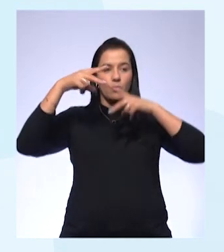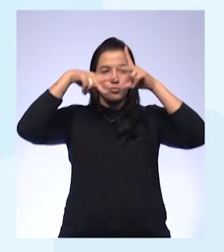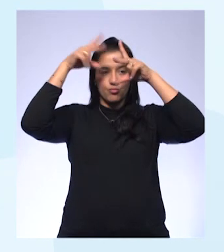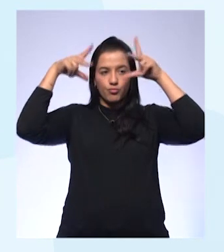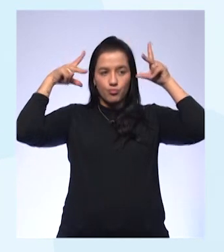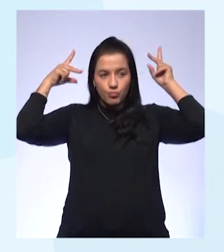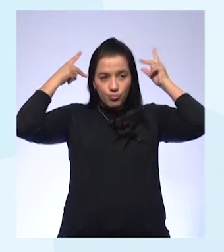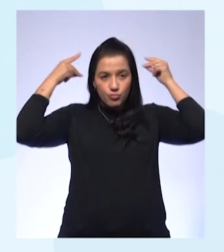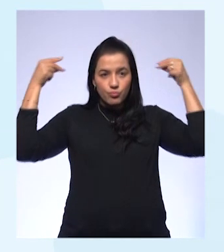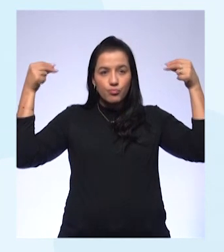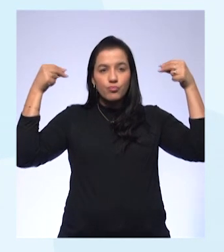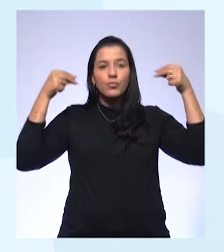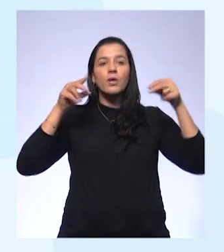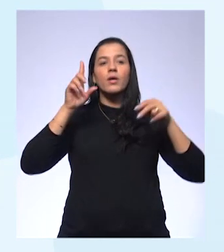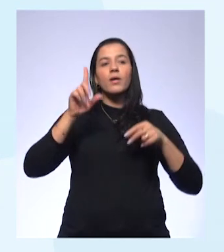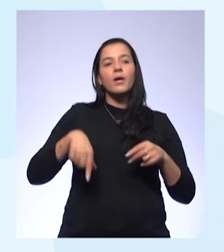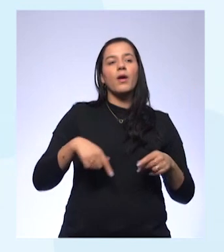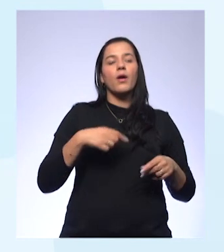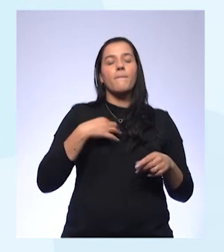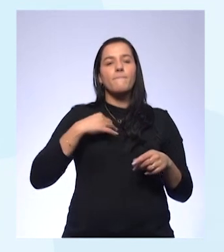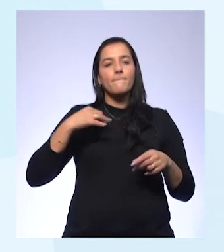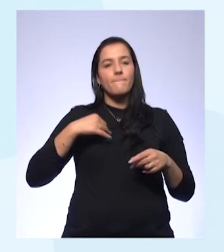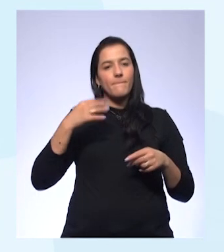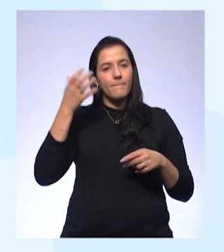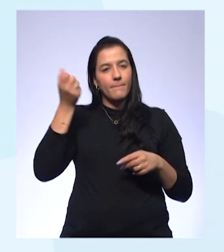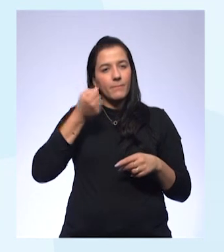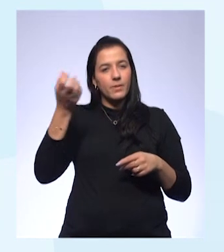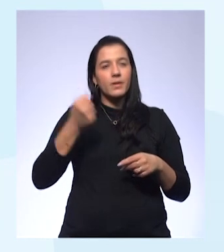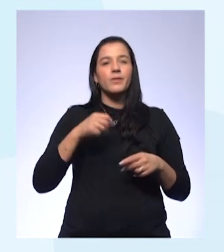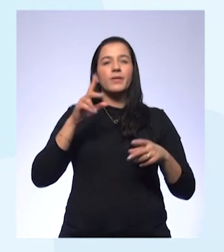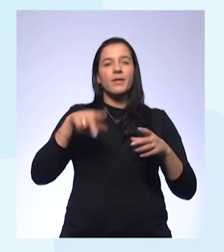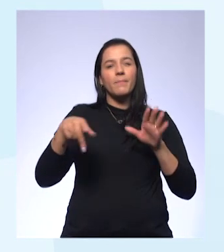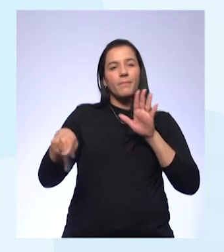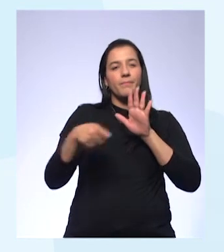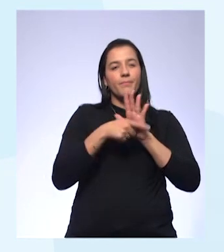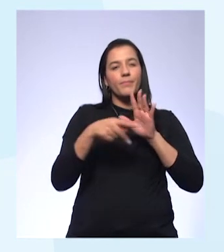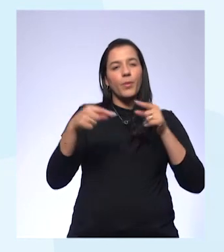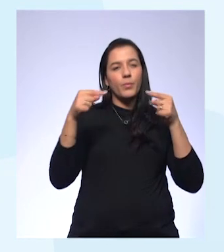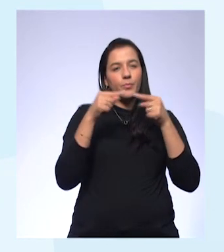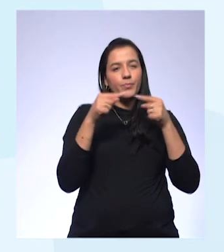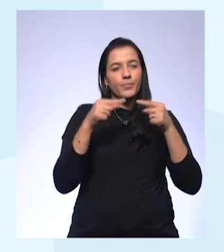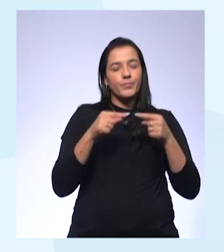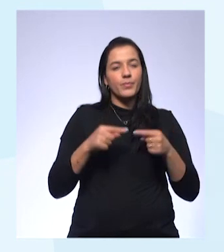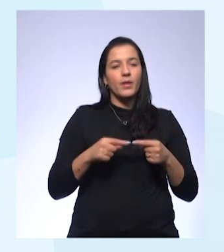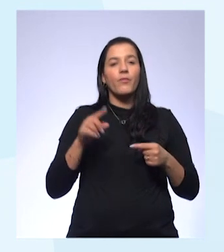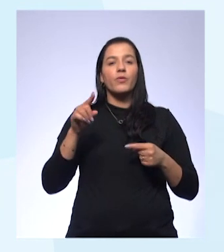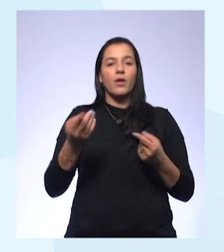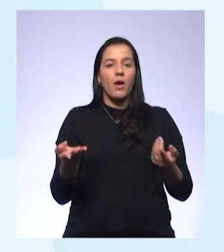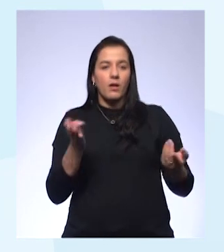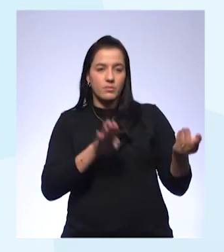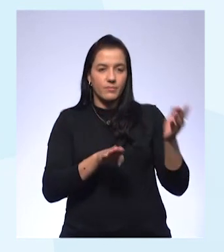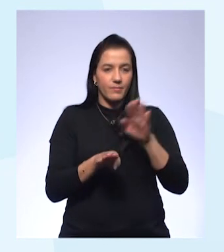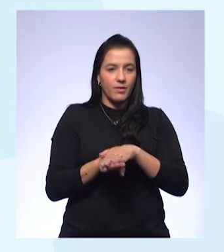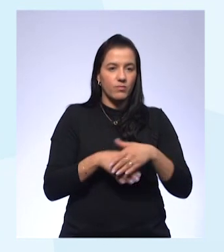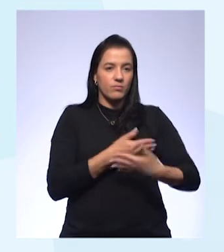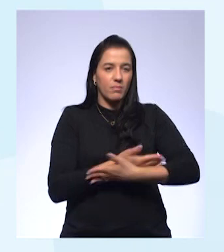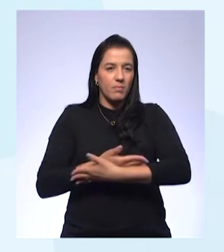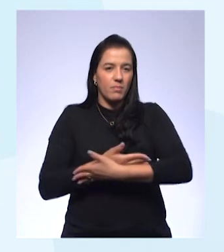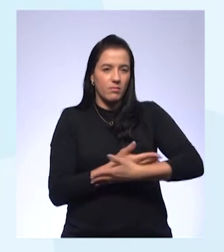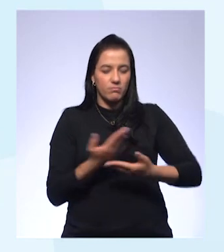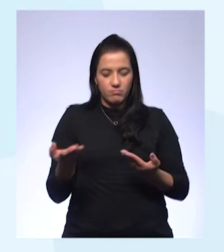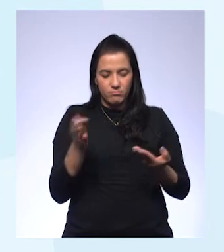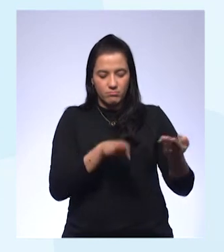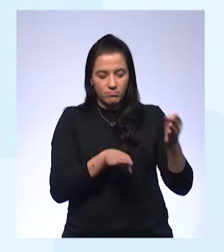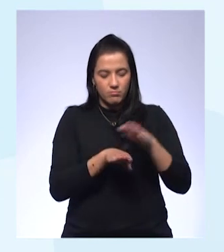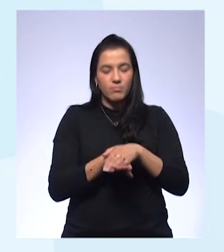cabeça, que era para simbolizar as fraldas dos seus filhos perdidos, né? É importante retratar que algumas mães tiveram seus